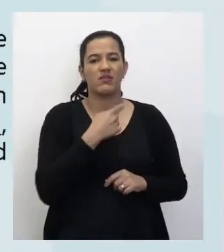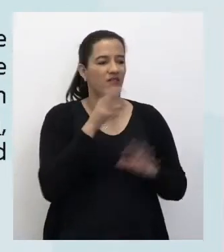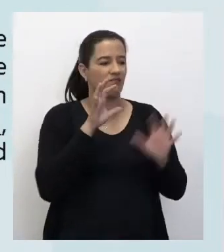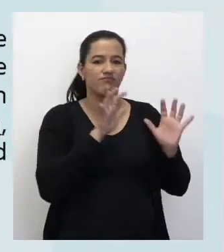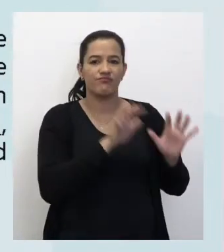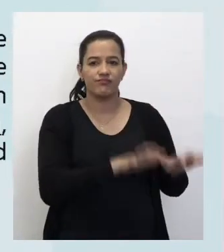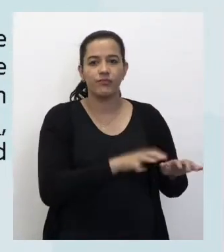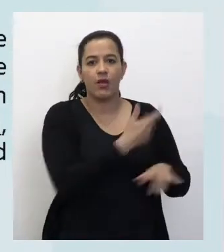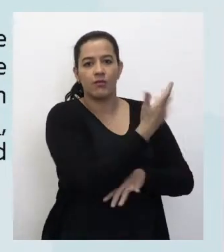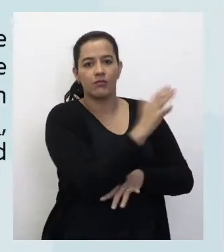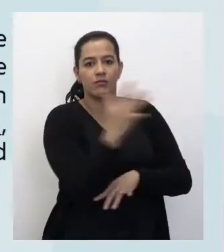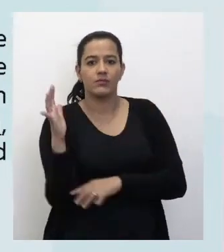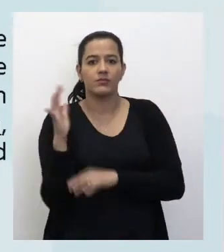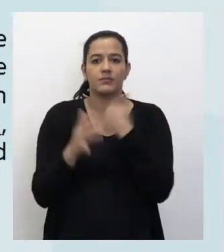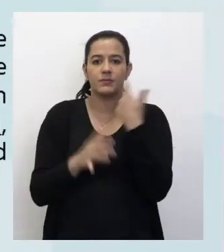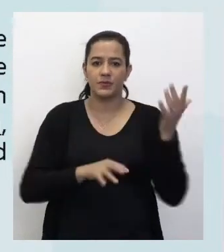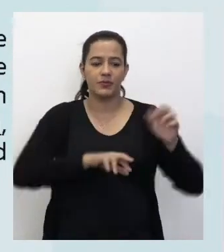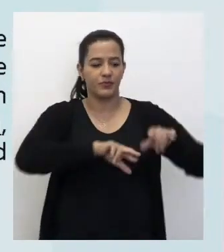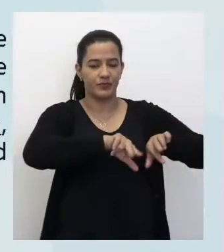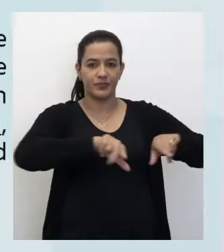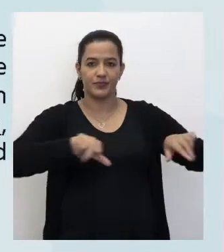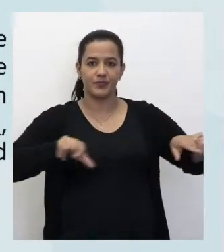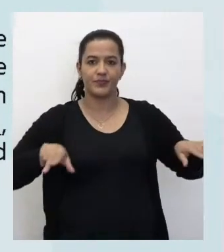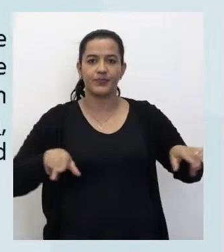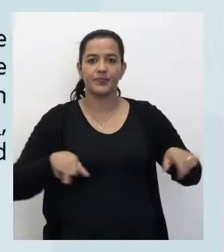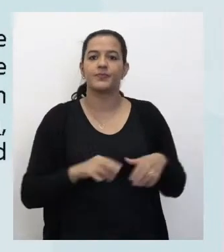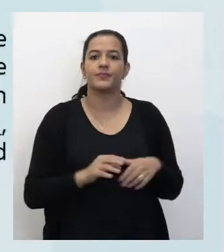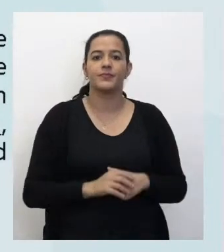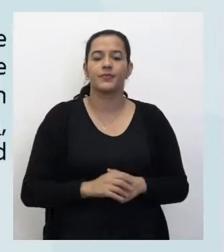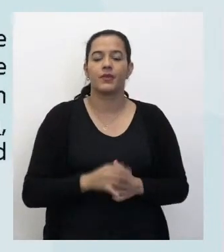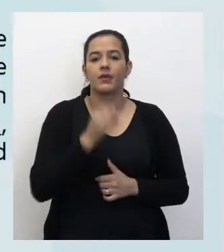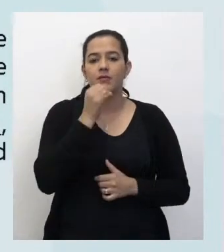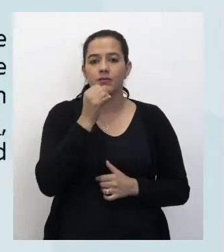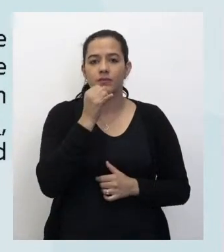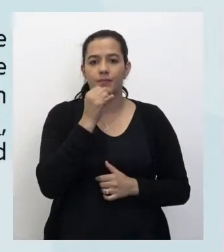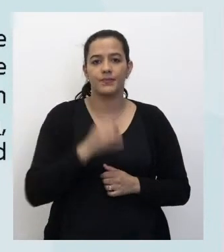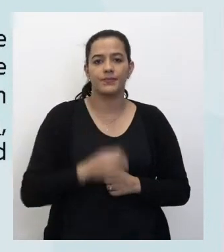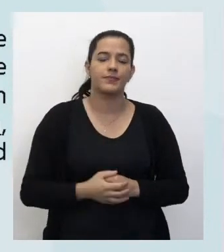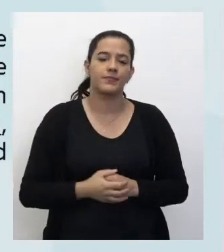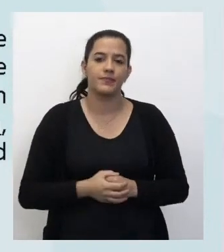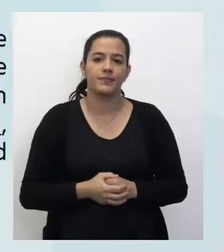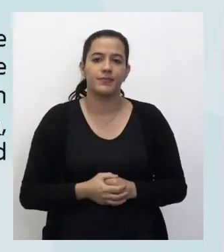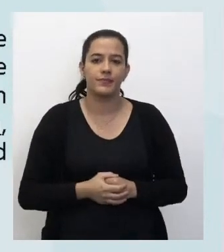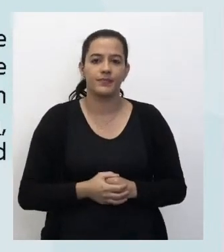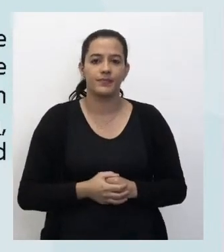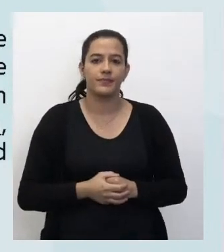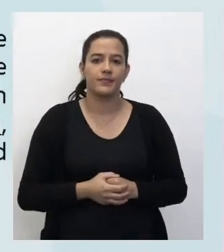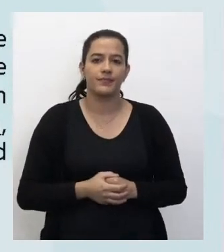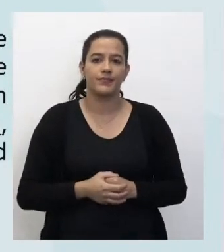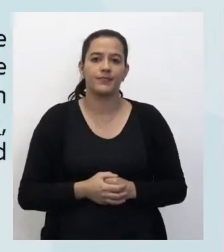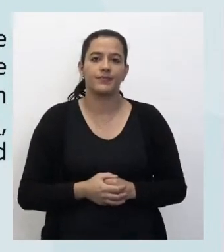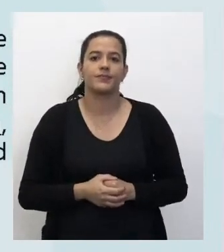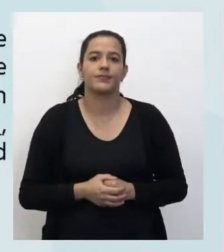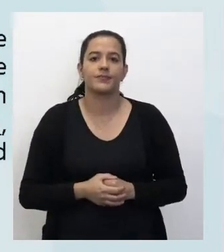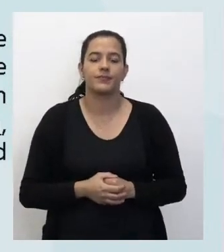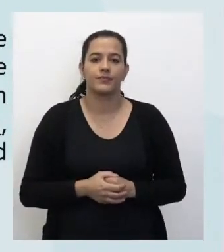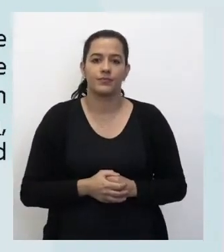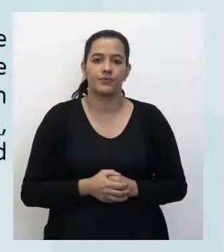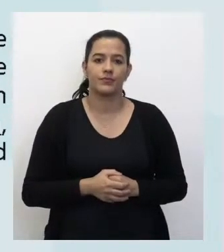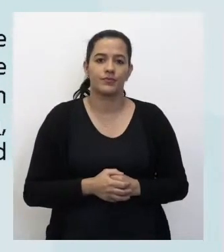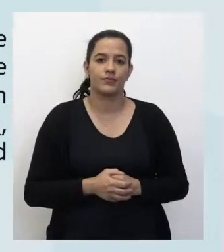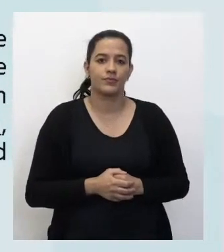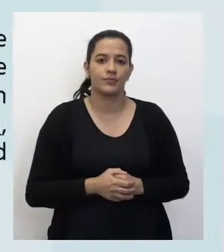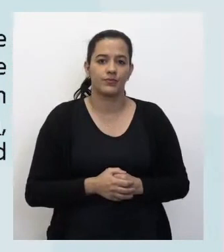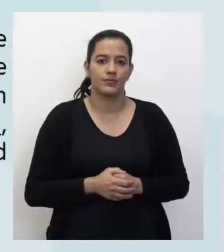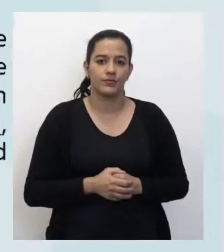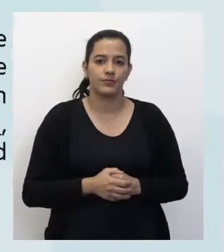muitas maneiras diferentes. For example, por exemplo, the things we buy contribute directly or